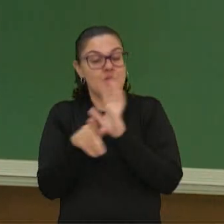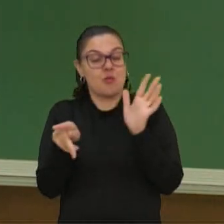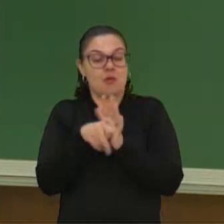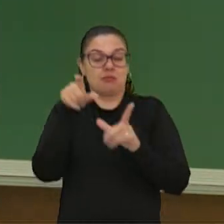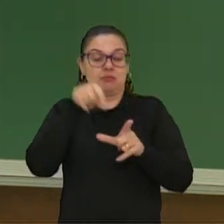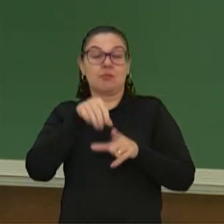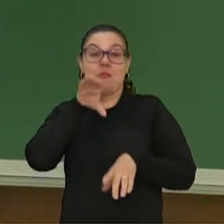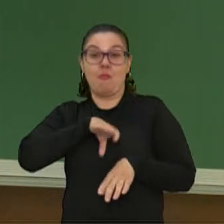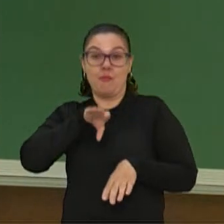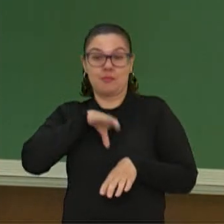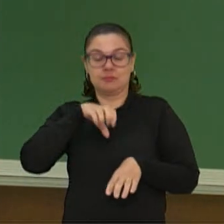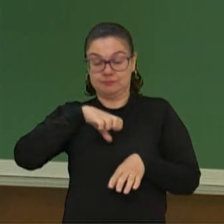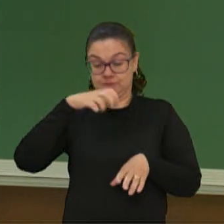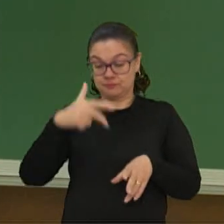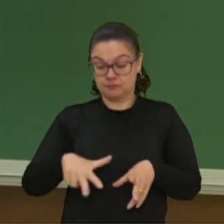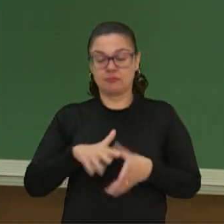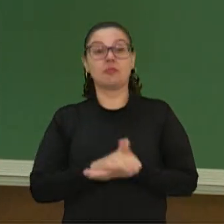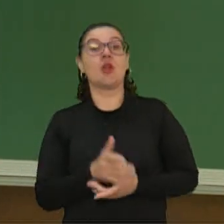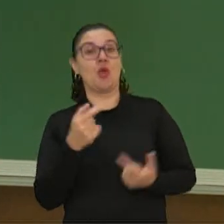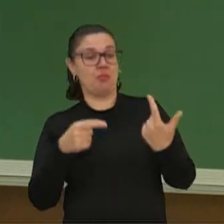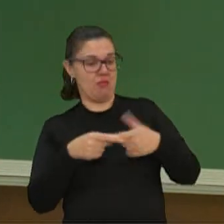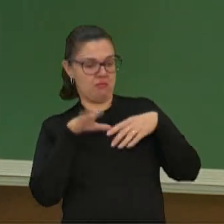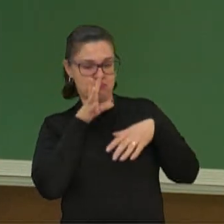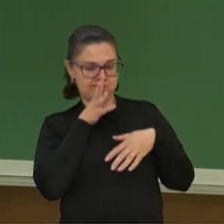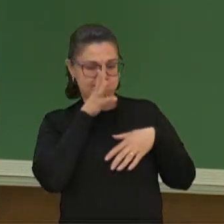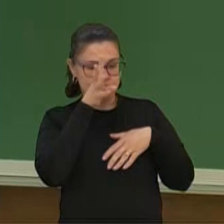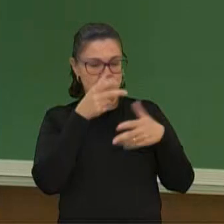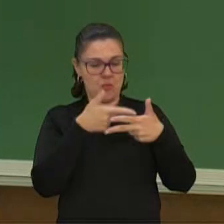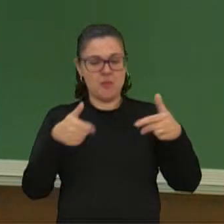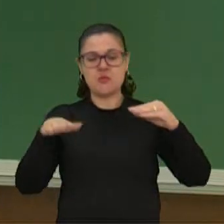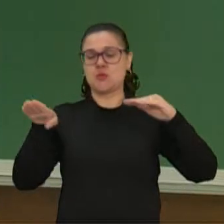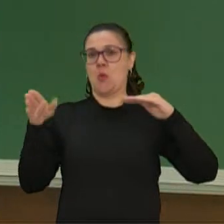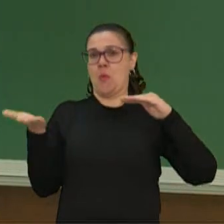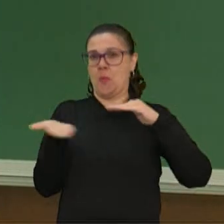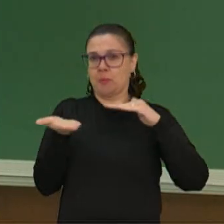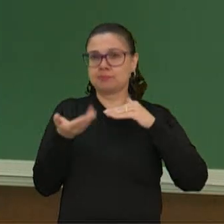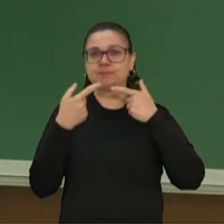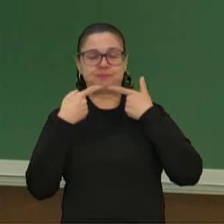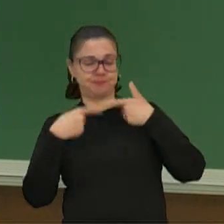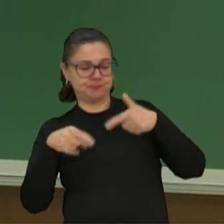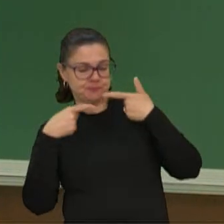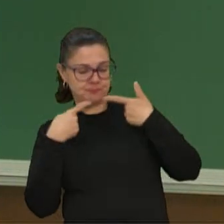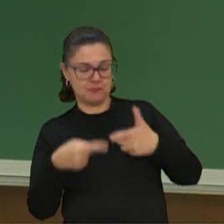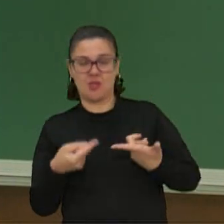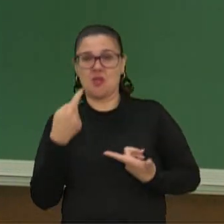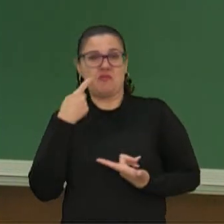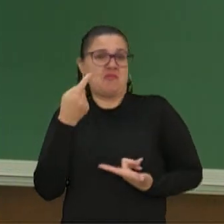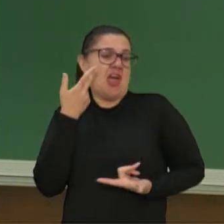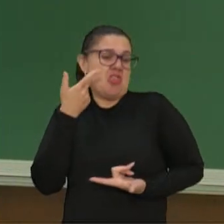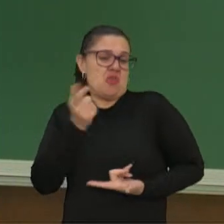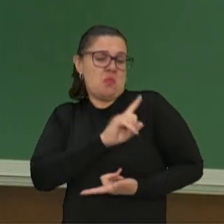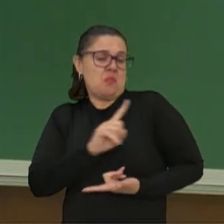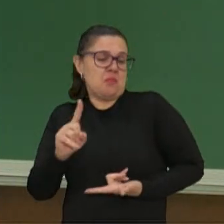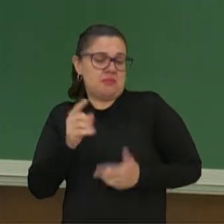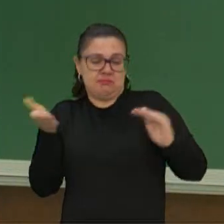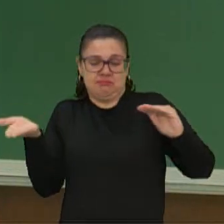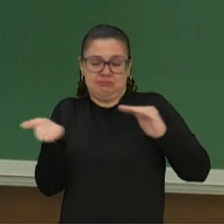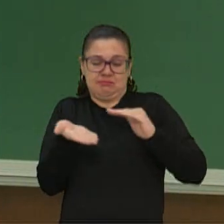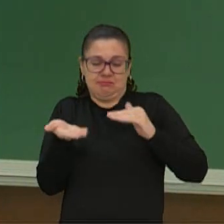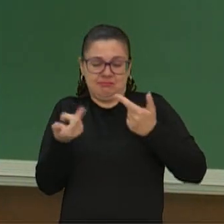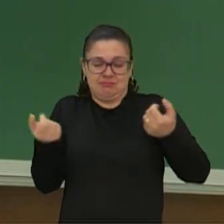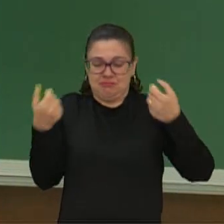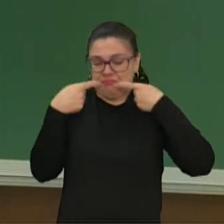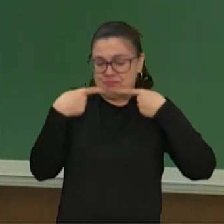portuguesa. Inclusive foi muito criticada por isso por alguns modernistas, que não viam com bons olhos esse diálogo